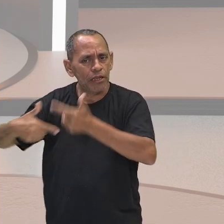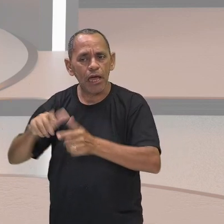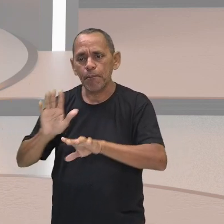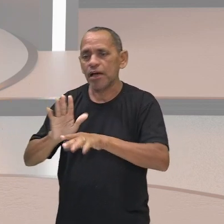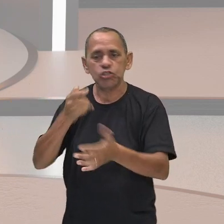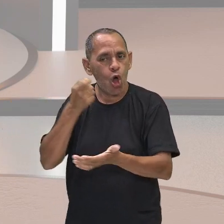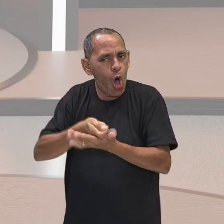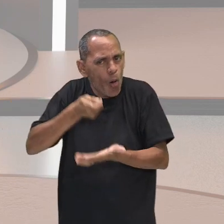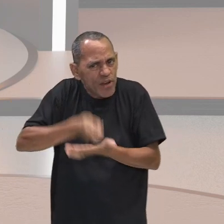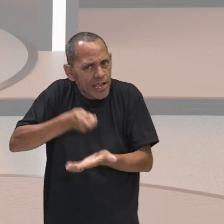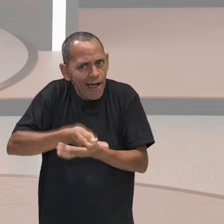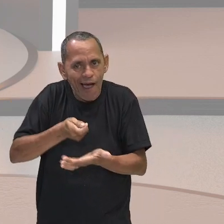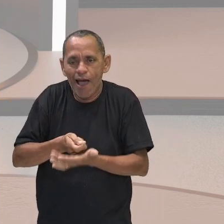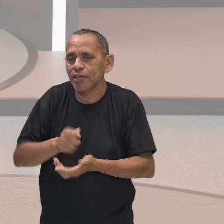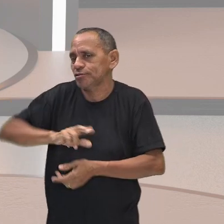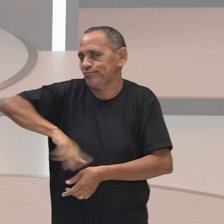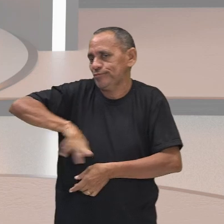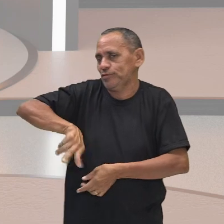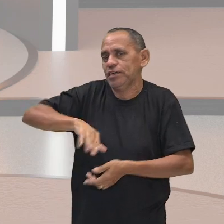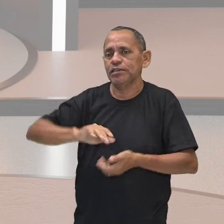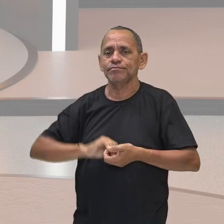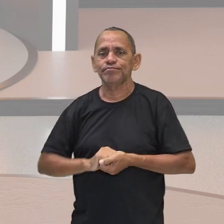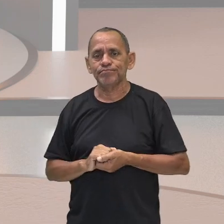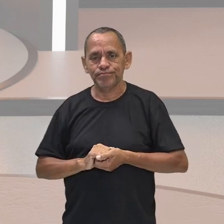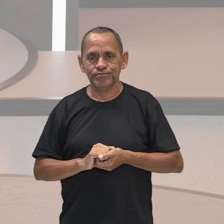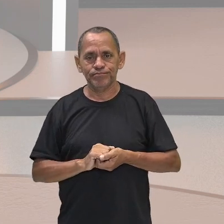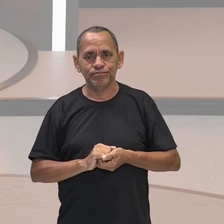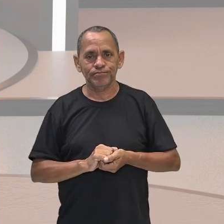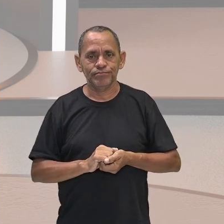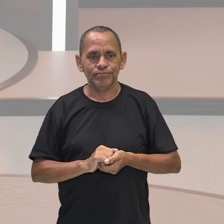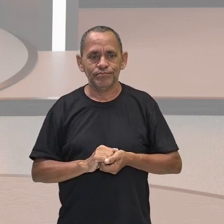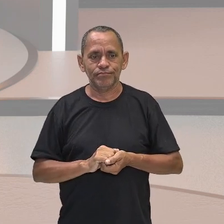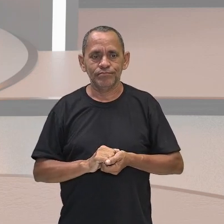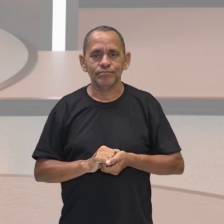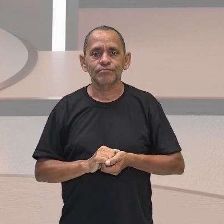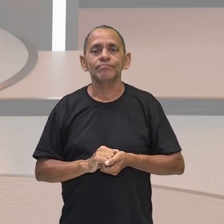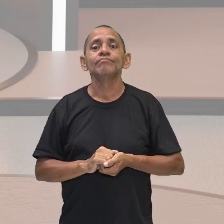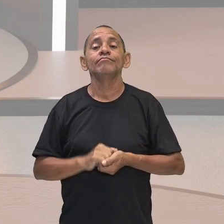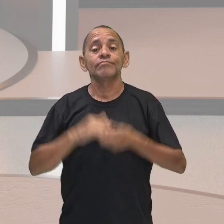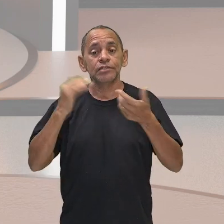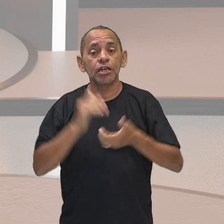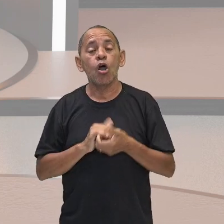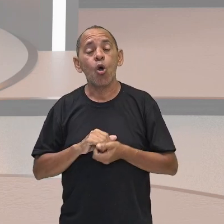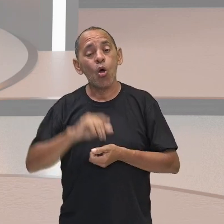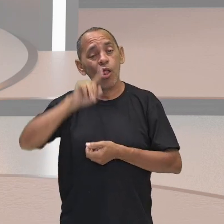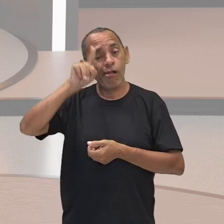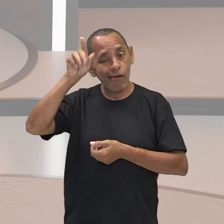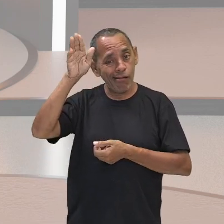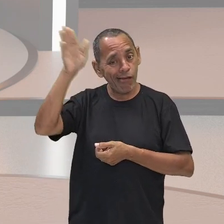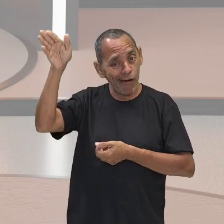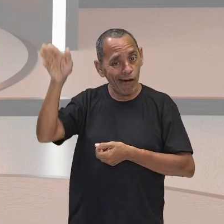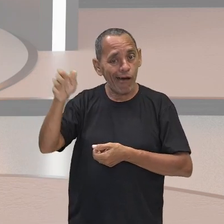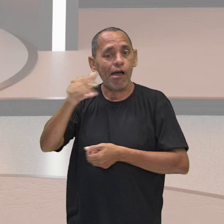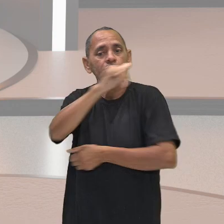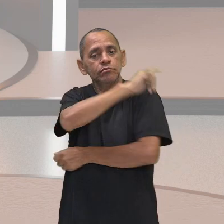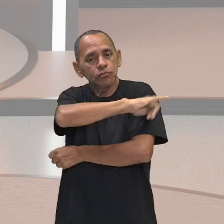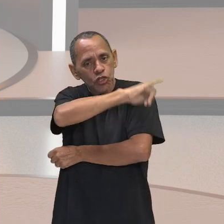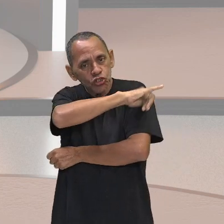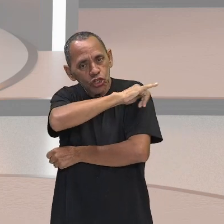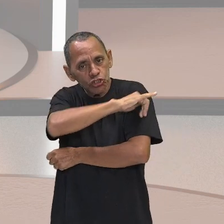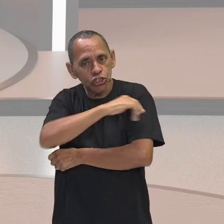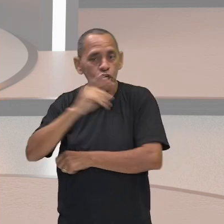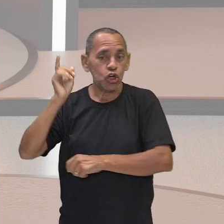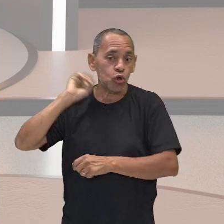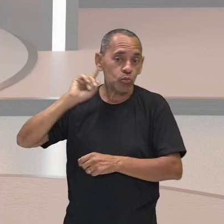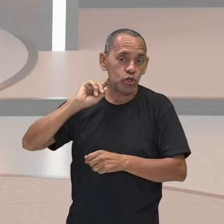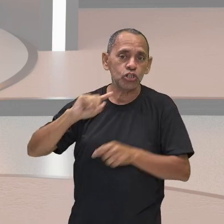parte, tá? Do local onde ele estivesse, tá? Então, do Rio de Janeiro, Minas Gerais, que era ali uma mão de obra importante,